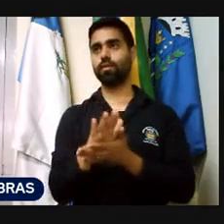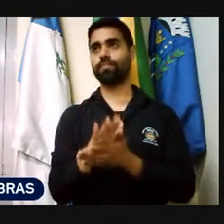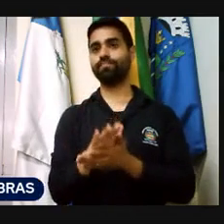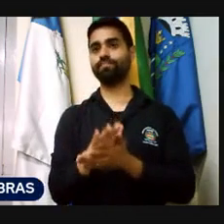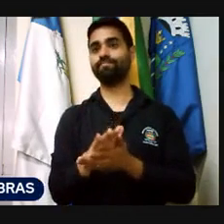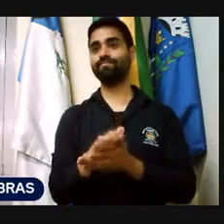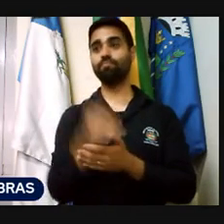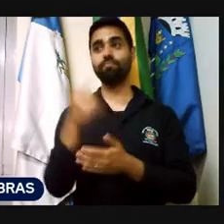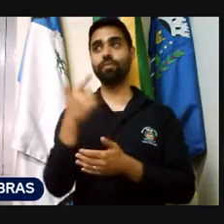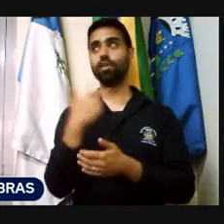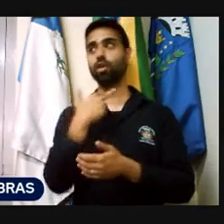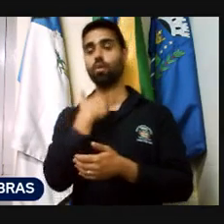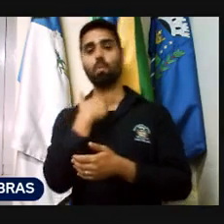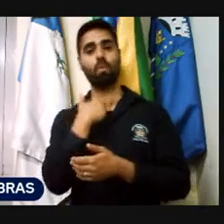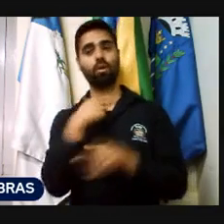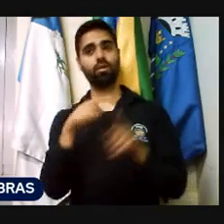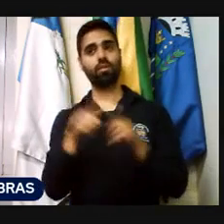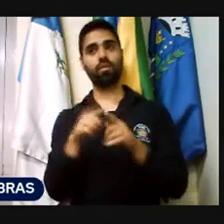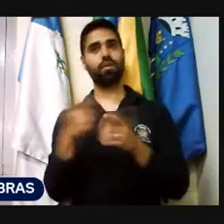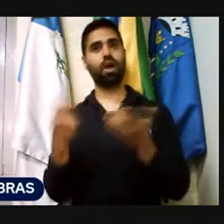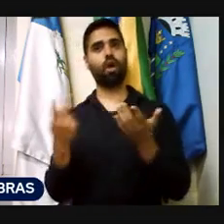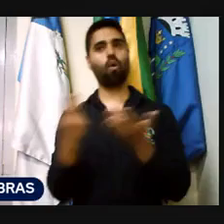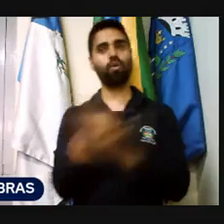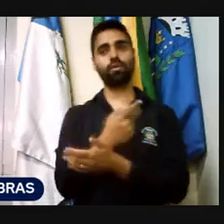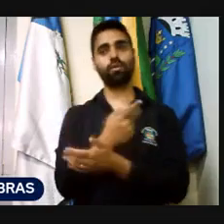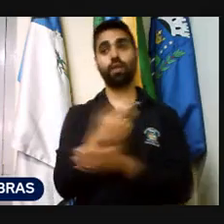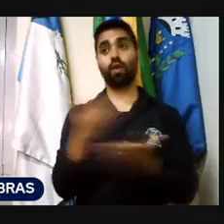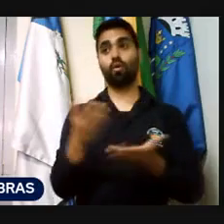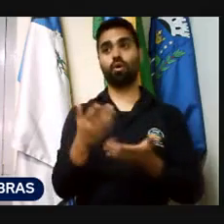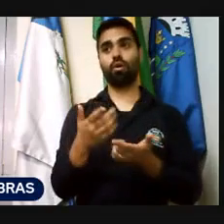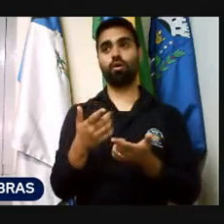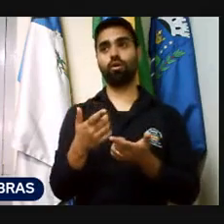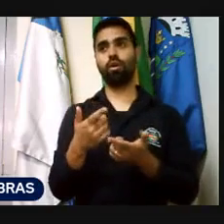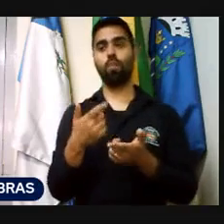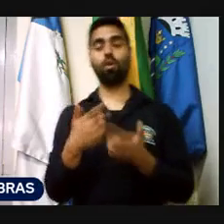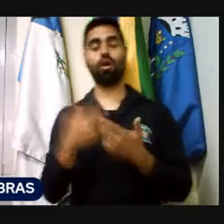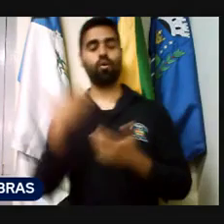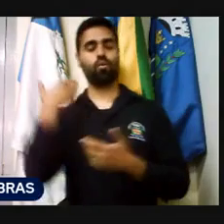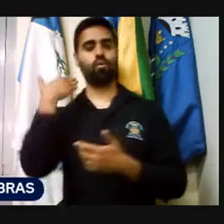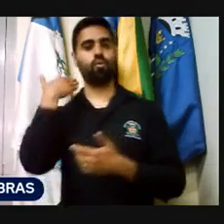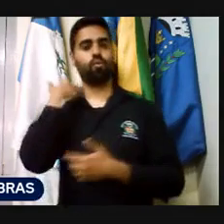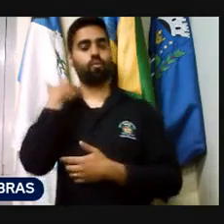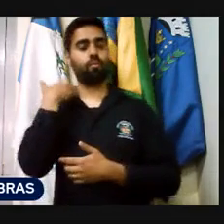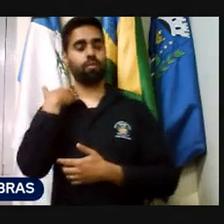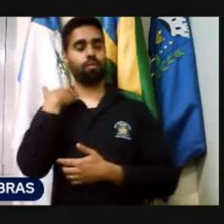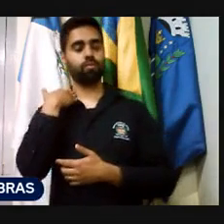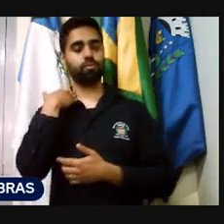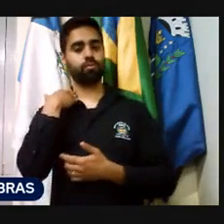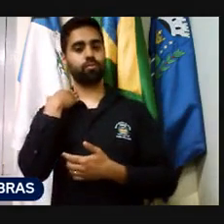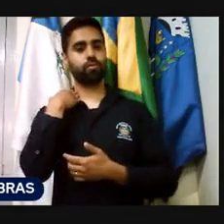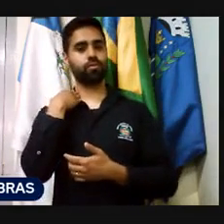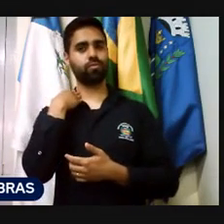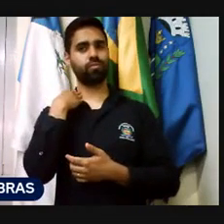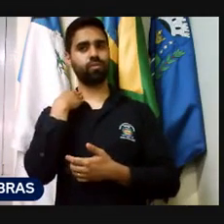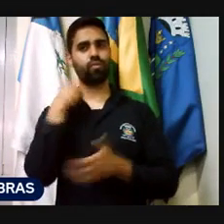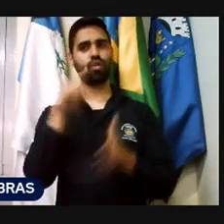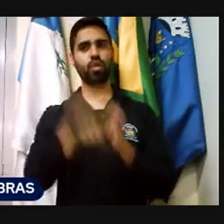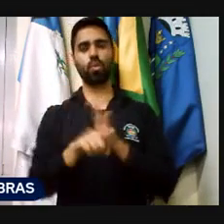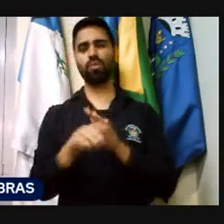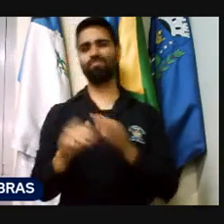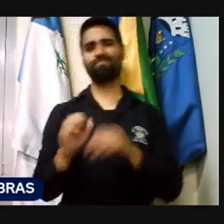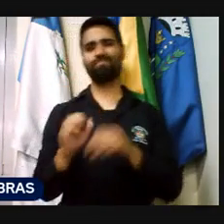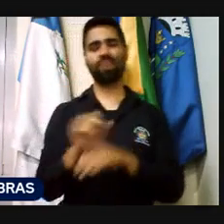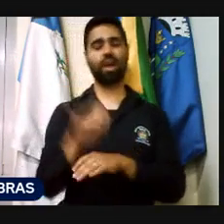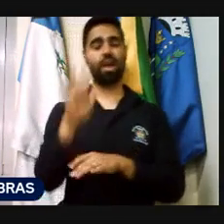há possibilidade disso ocorrer tão cedo. Porque o lobby dos bancos em cima é muito grande.